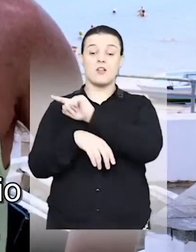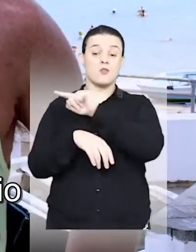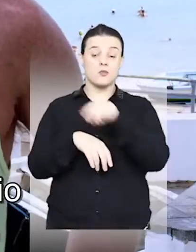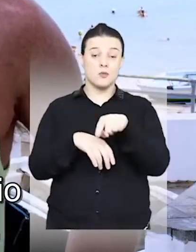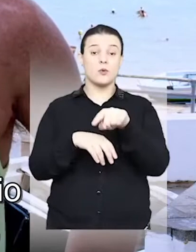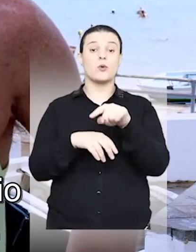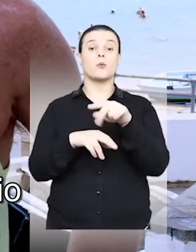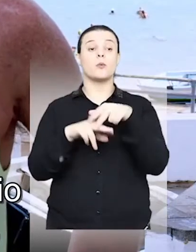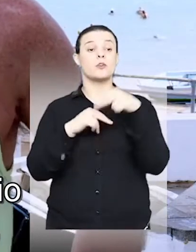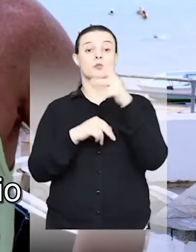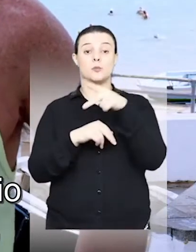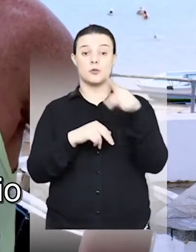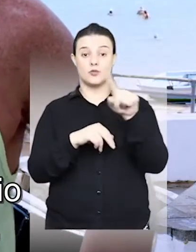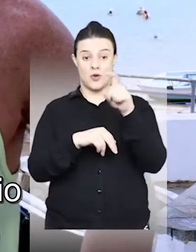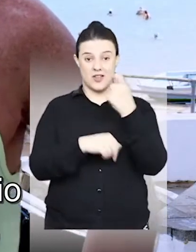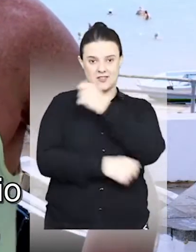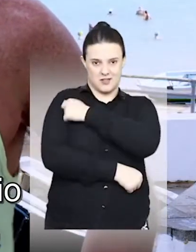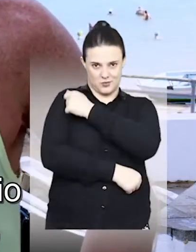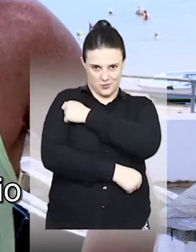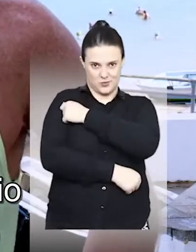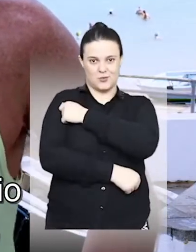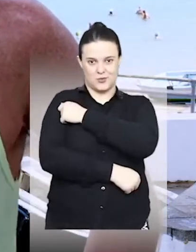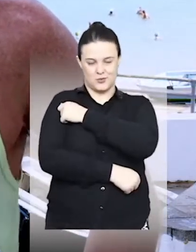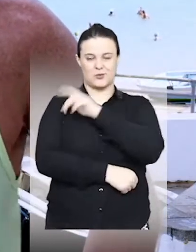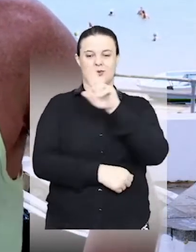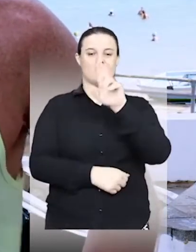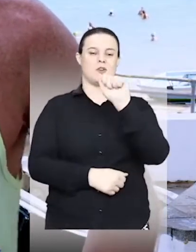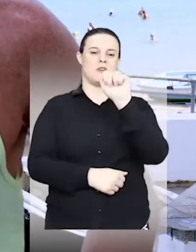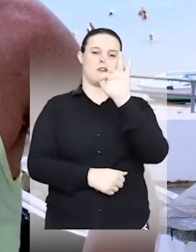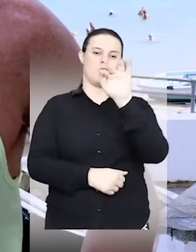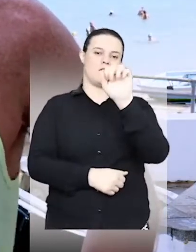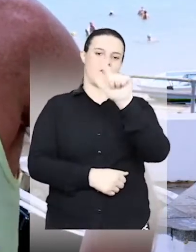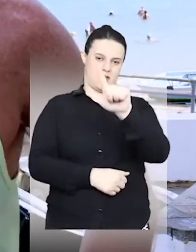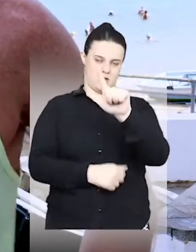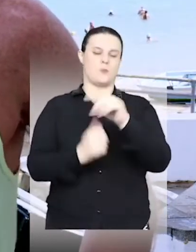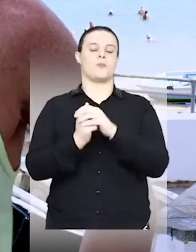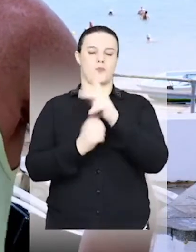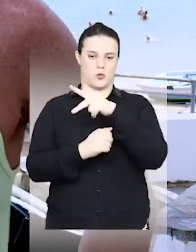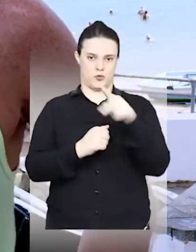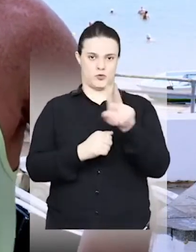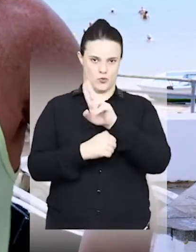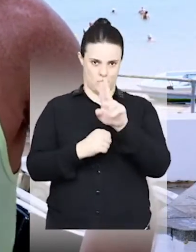me chegou aqui através do professor, de um ex-aluno meu, professor Rafael Peralva.